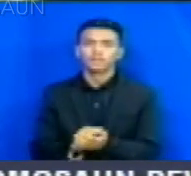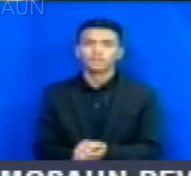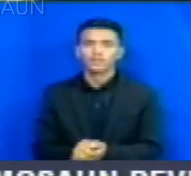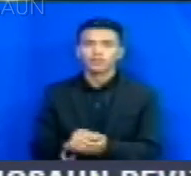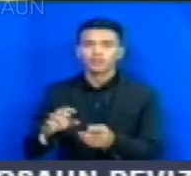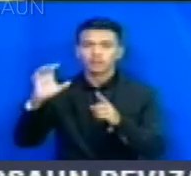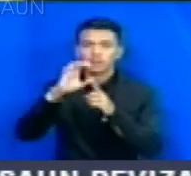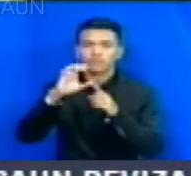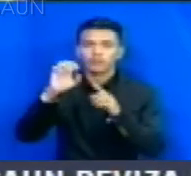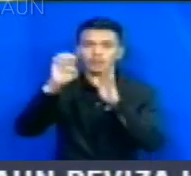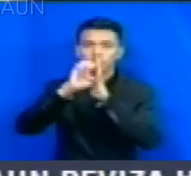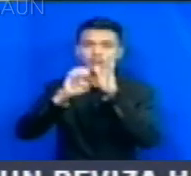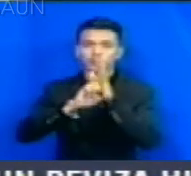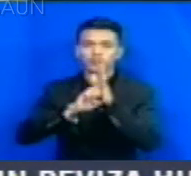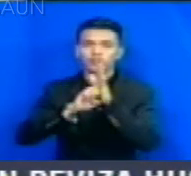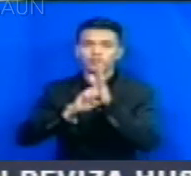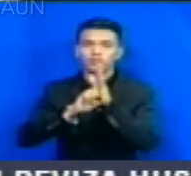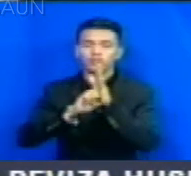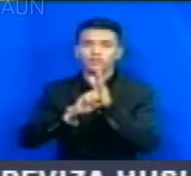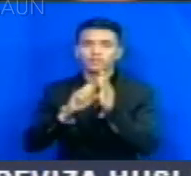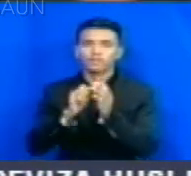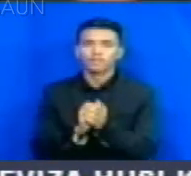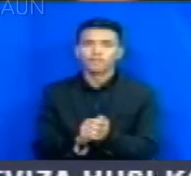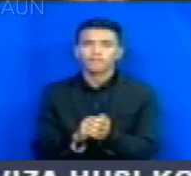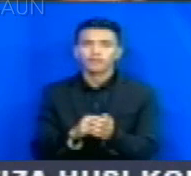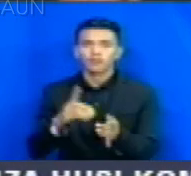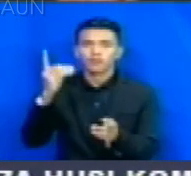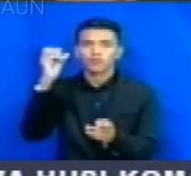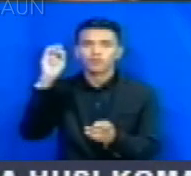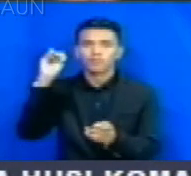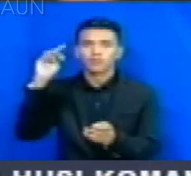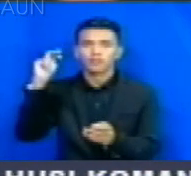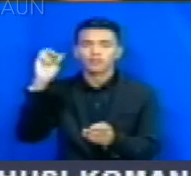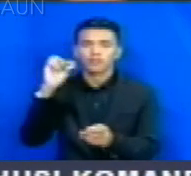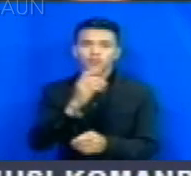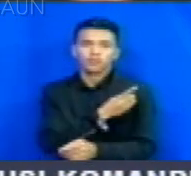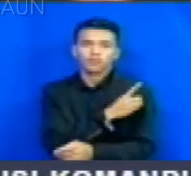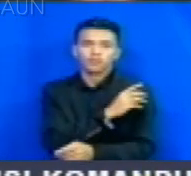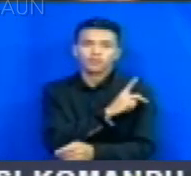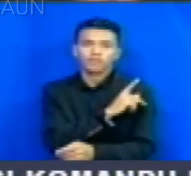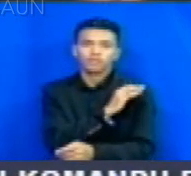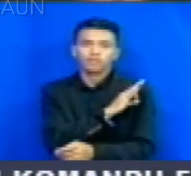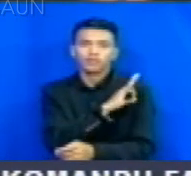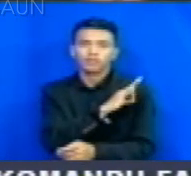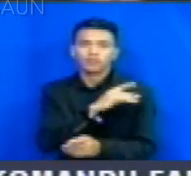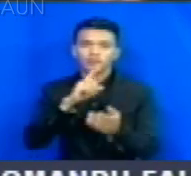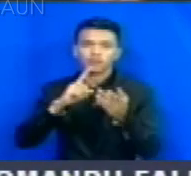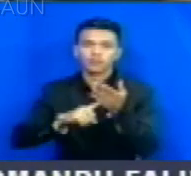Chefe Estado Maior General Forças Armadas, Tenente General Domingos Raul Falo Ratelaik, ia discurso